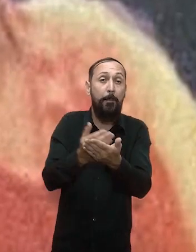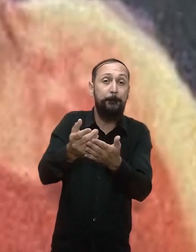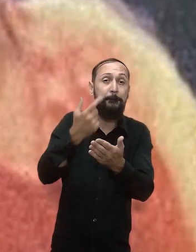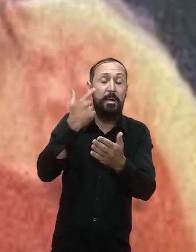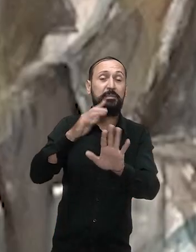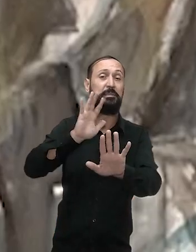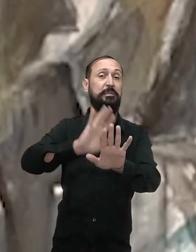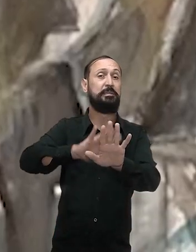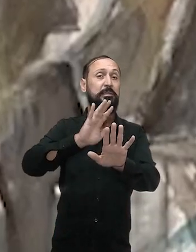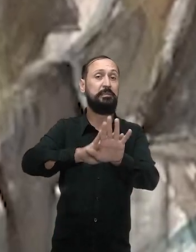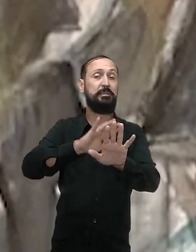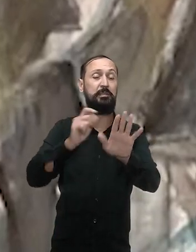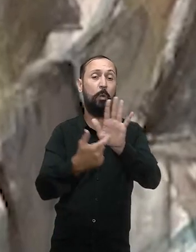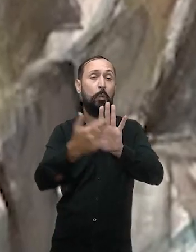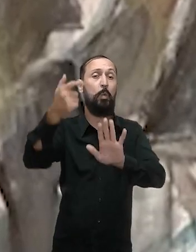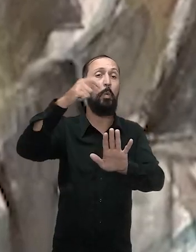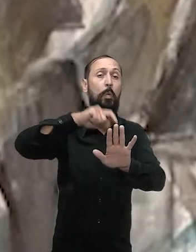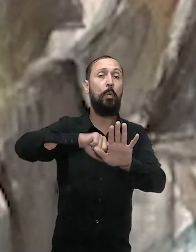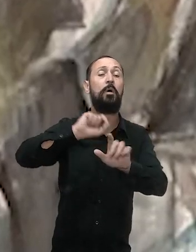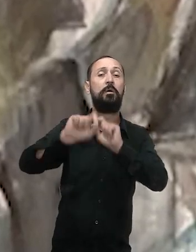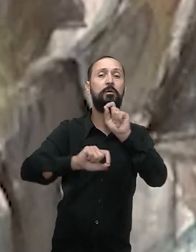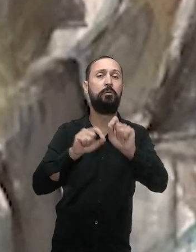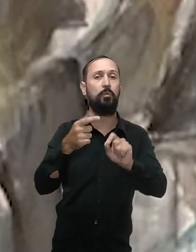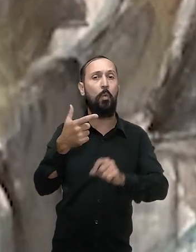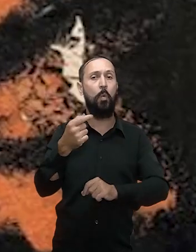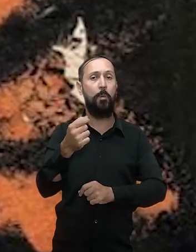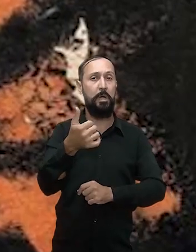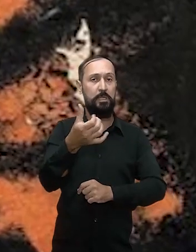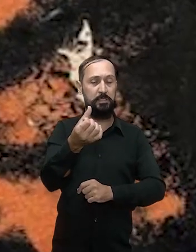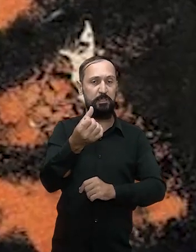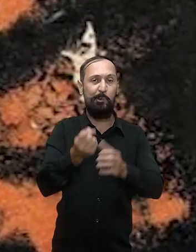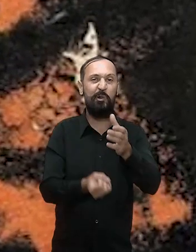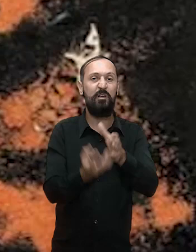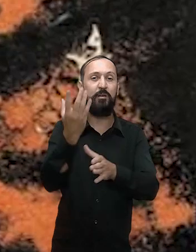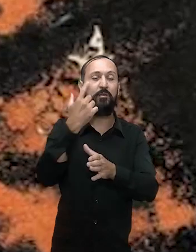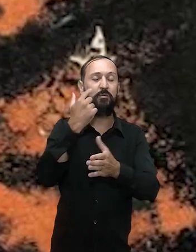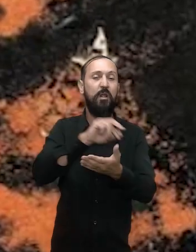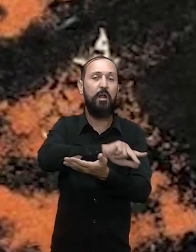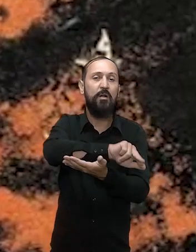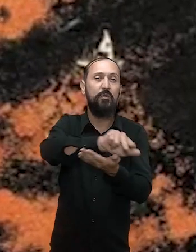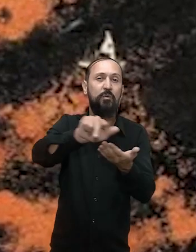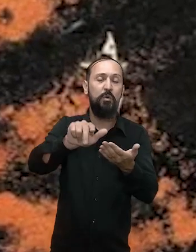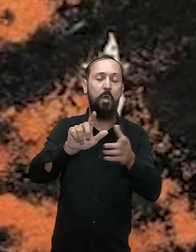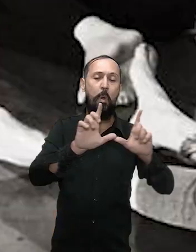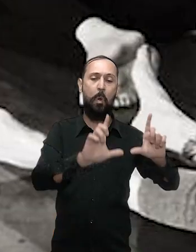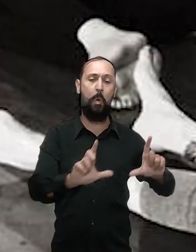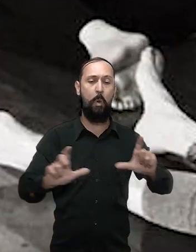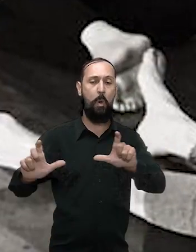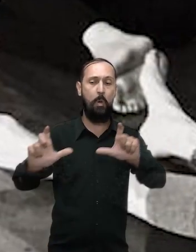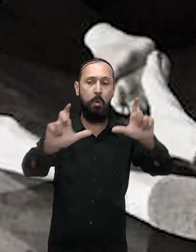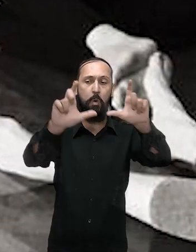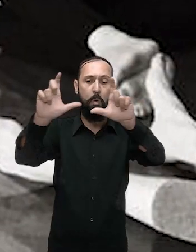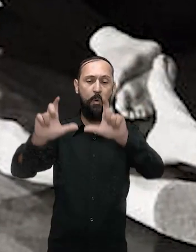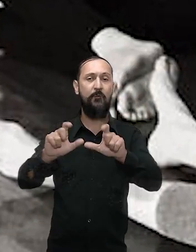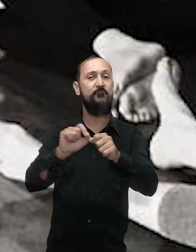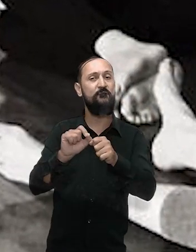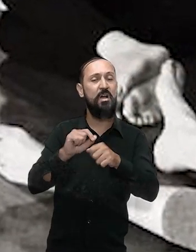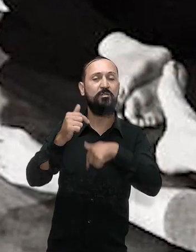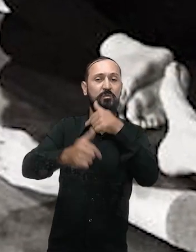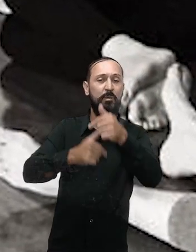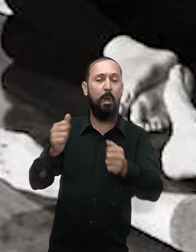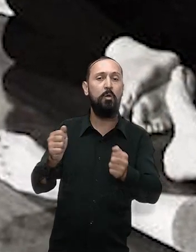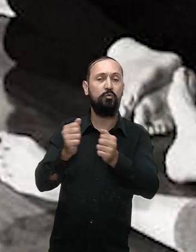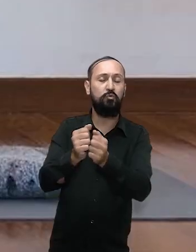vão da abstração ao figurativo. E em 2016, ela criou o Múltiplo Ateliê, em que